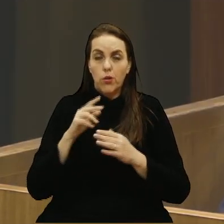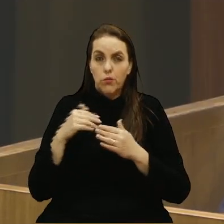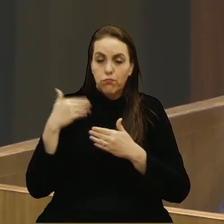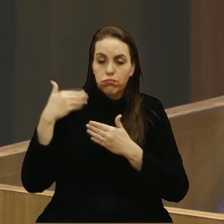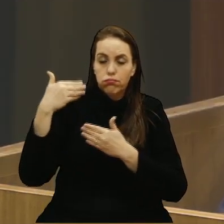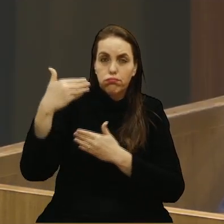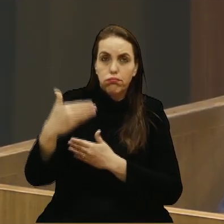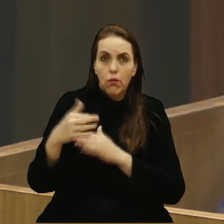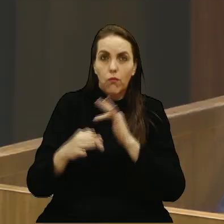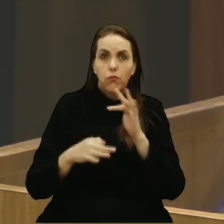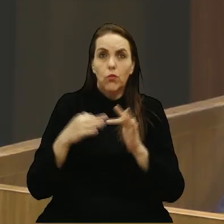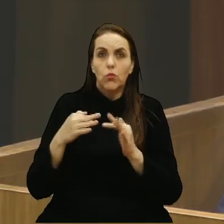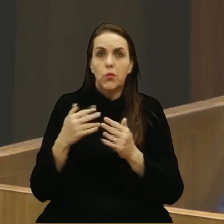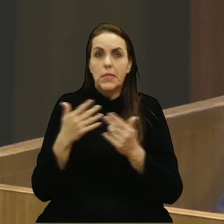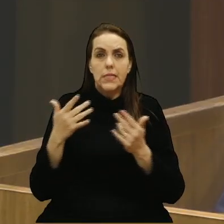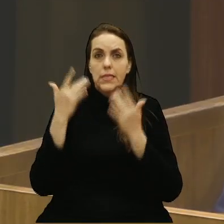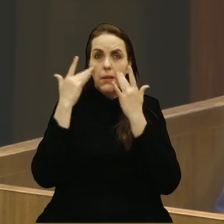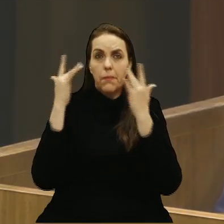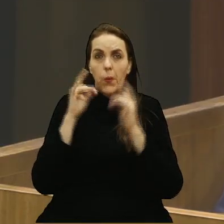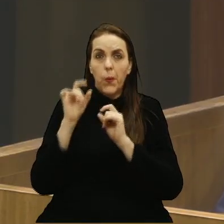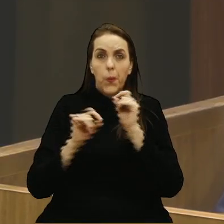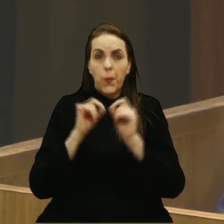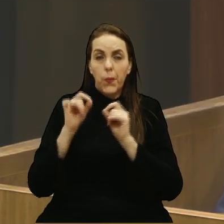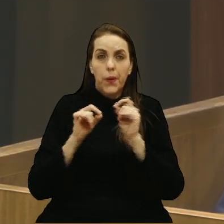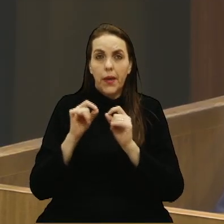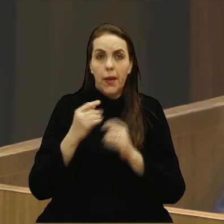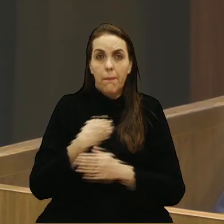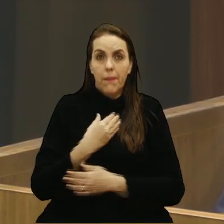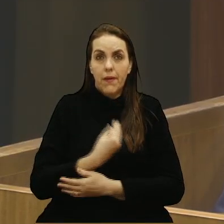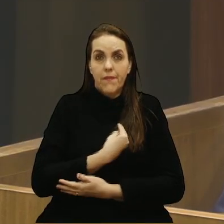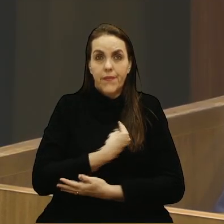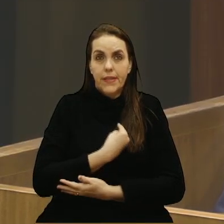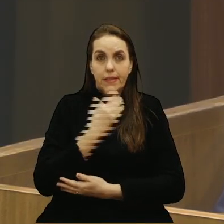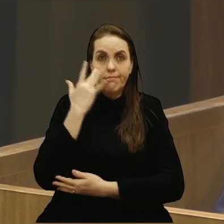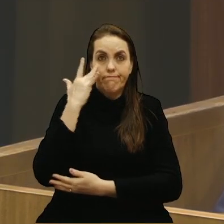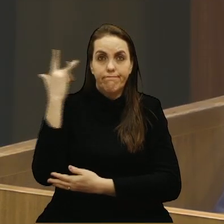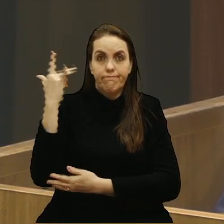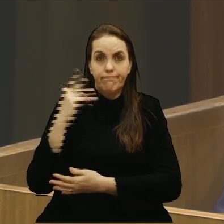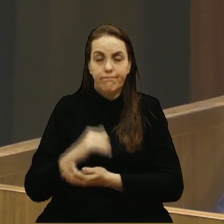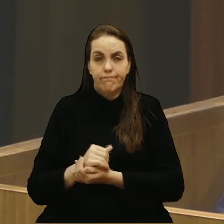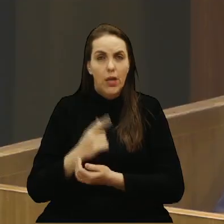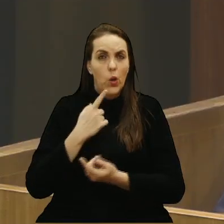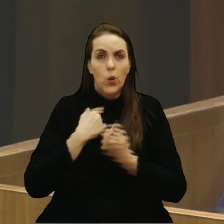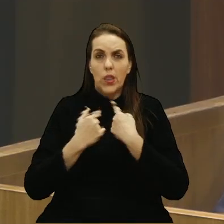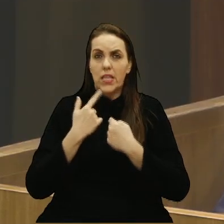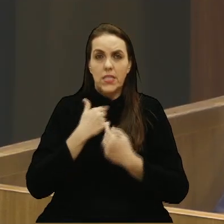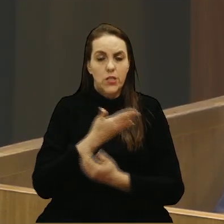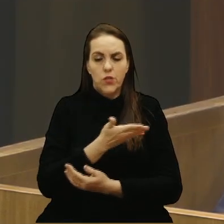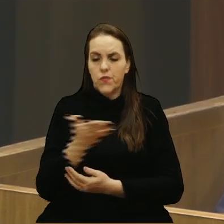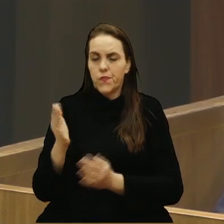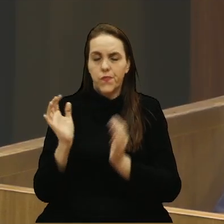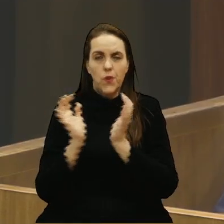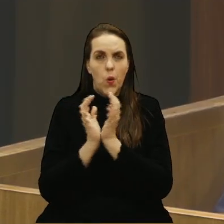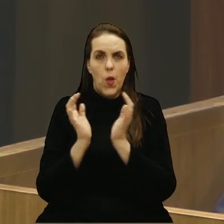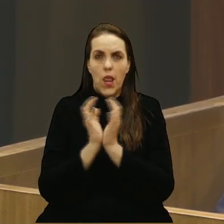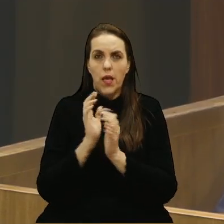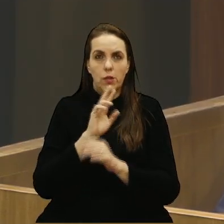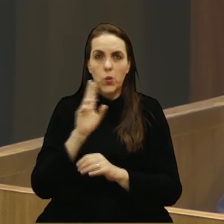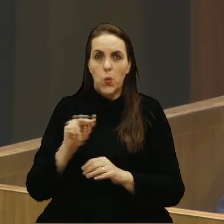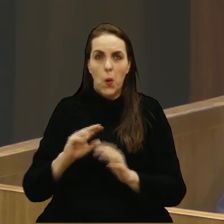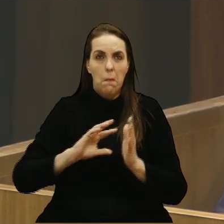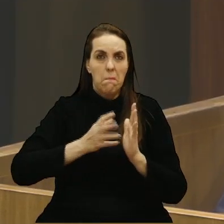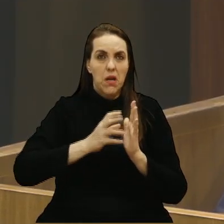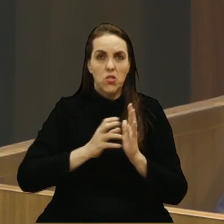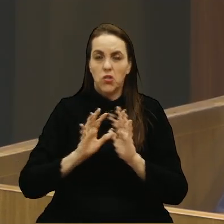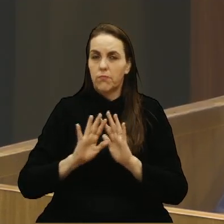sem poder saber o que seria o amanhã. Eu não desejo para nenhum dos colegas aqui, independente de partido,